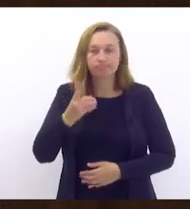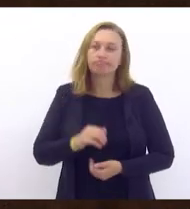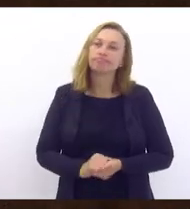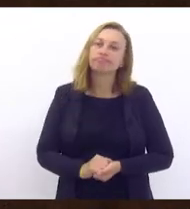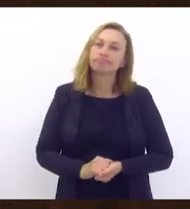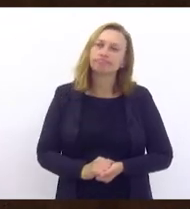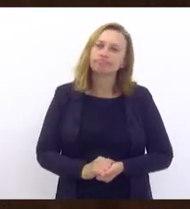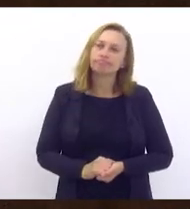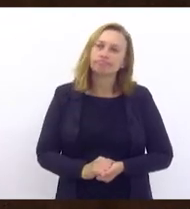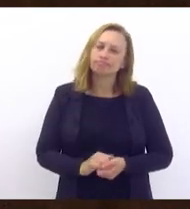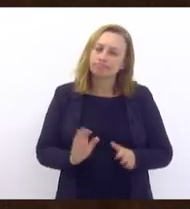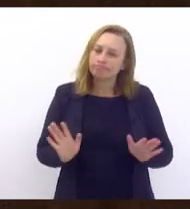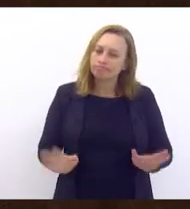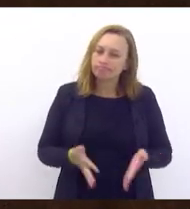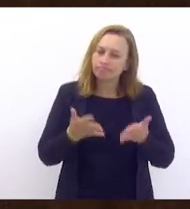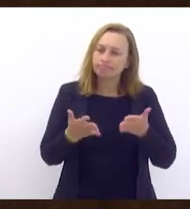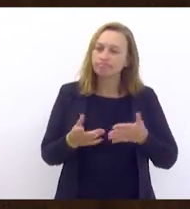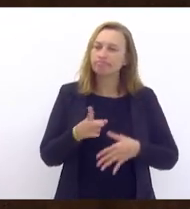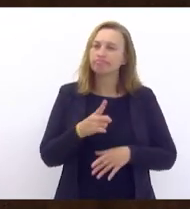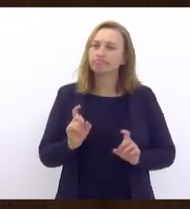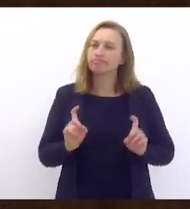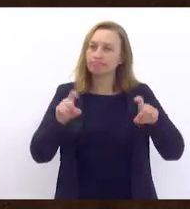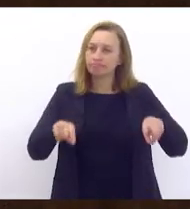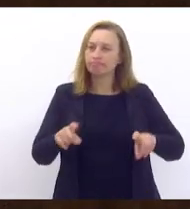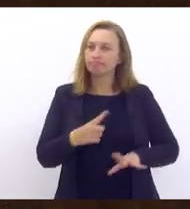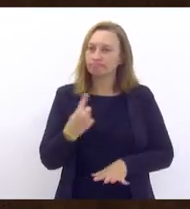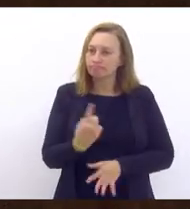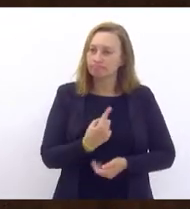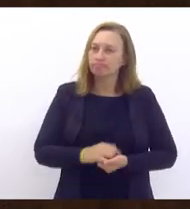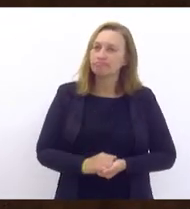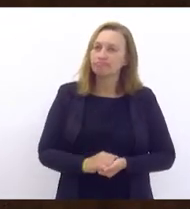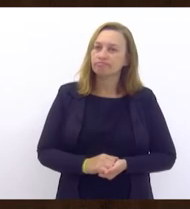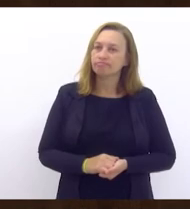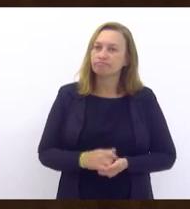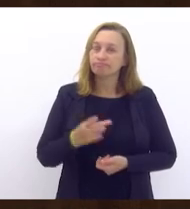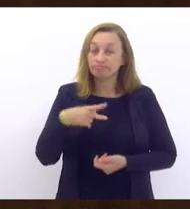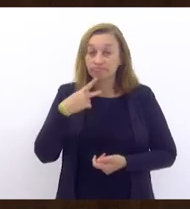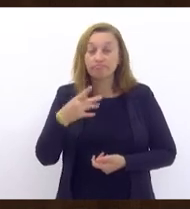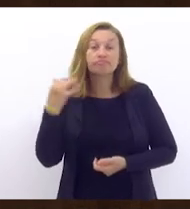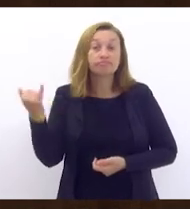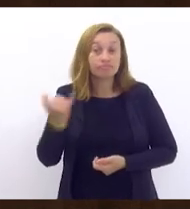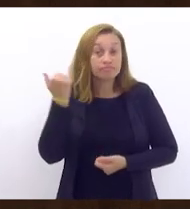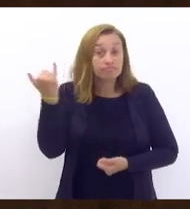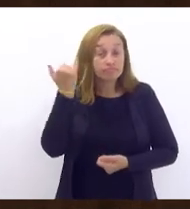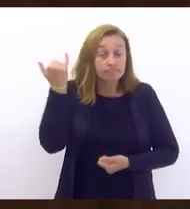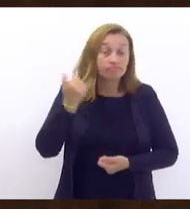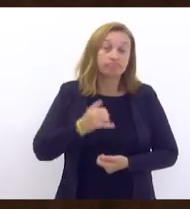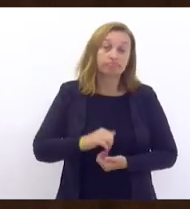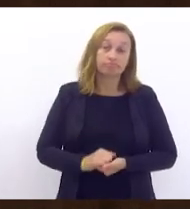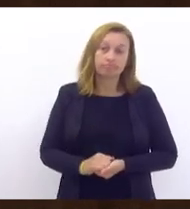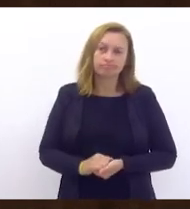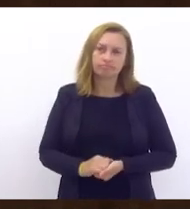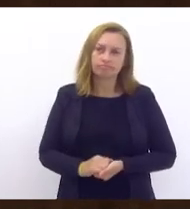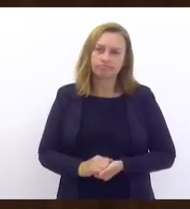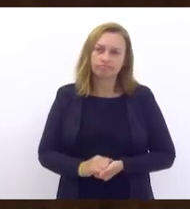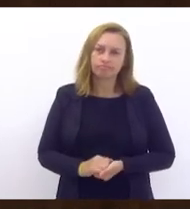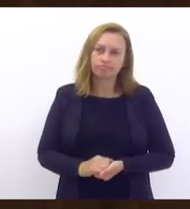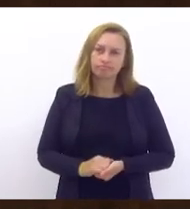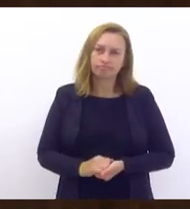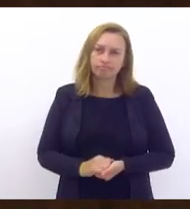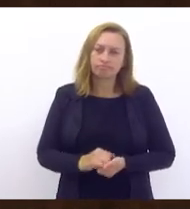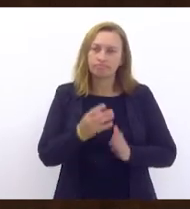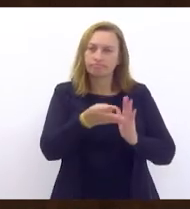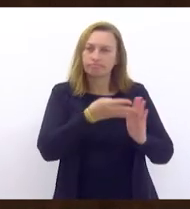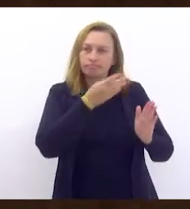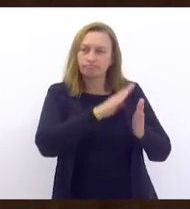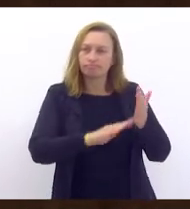essa iniciativa do nosso mandato, dizer que é muito importante para nós demarcar no calendário